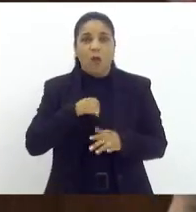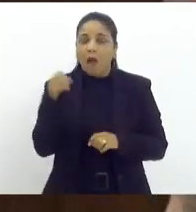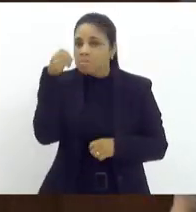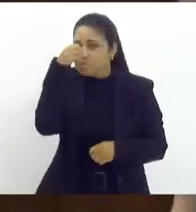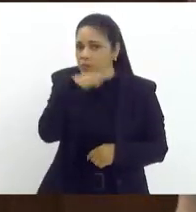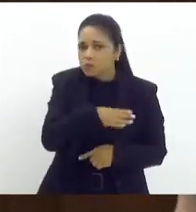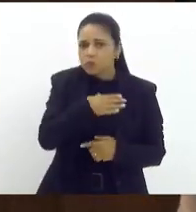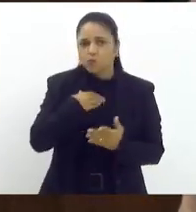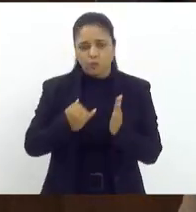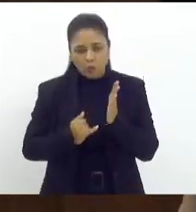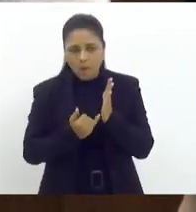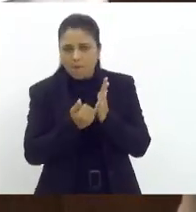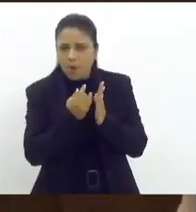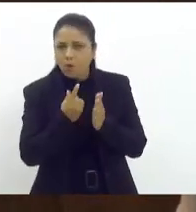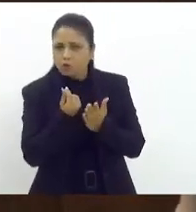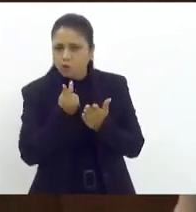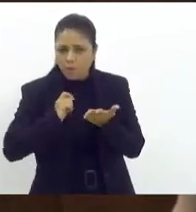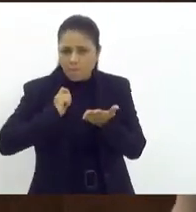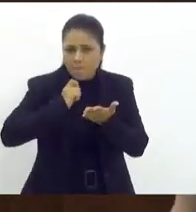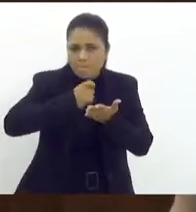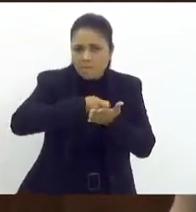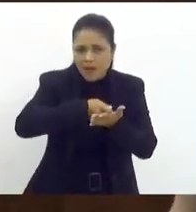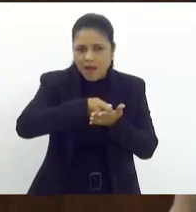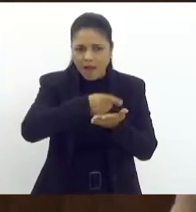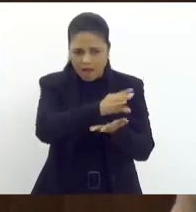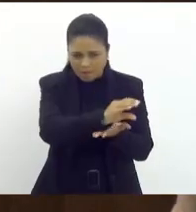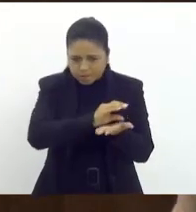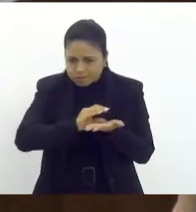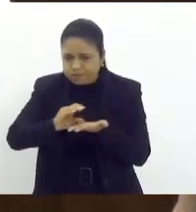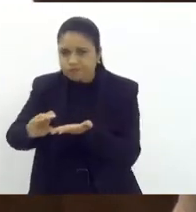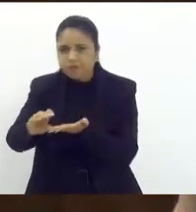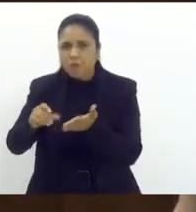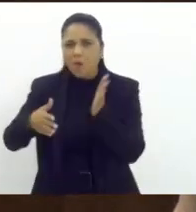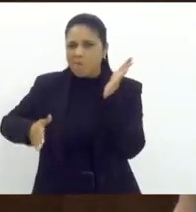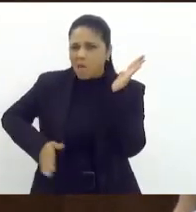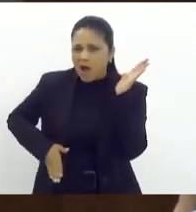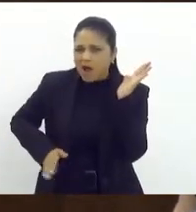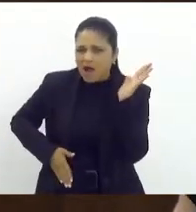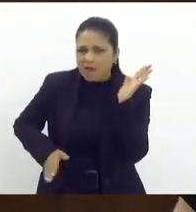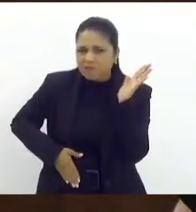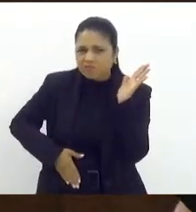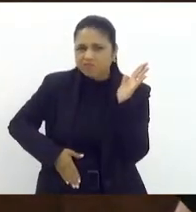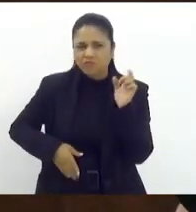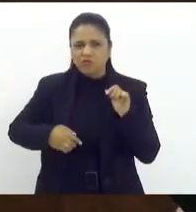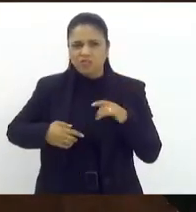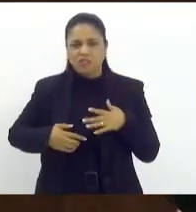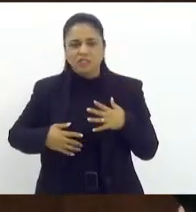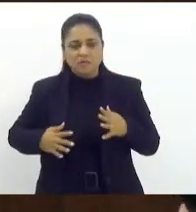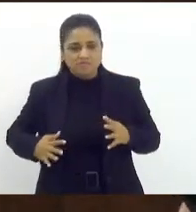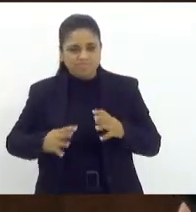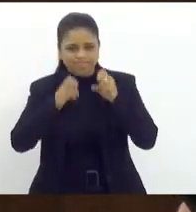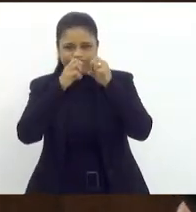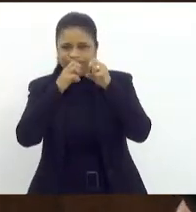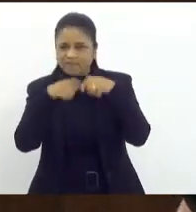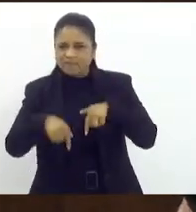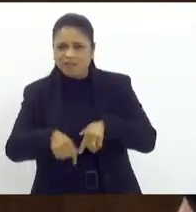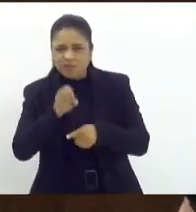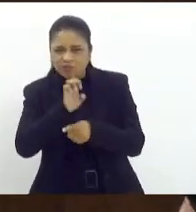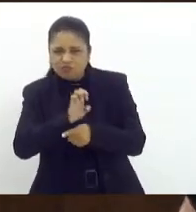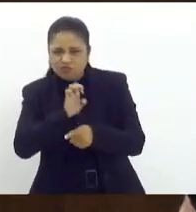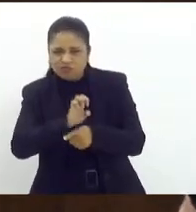ser destinado para essa cambada de vagabundo que aterroriza o estado do Rio de